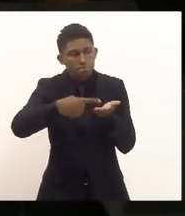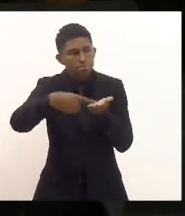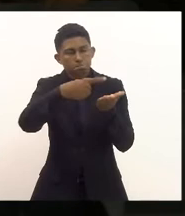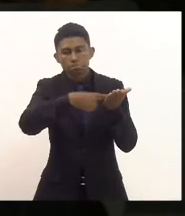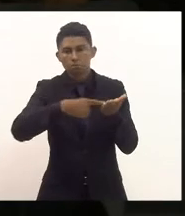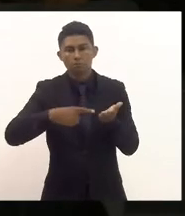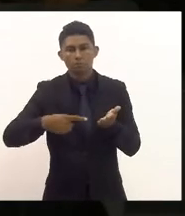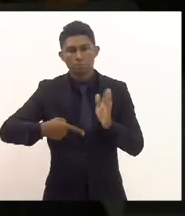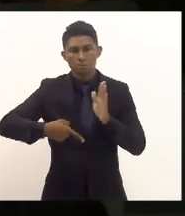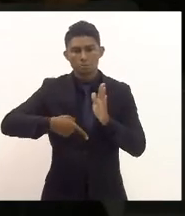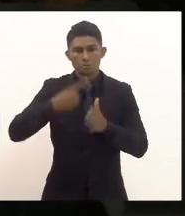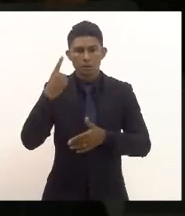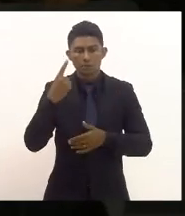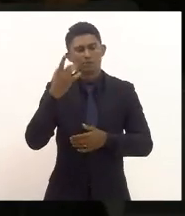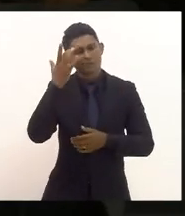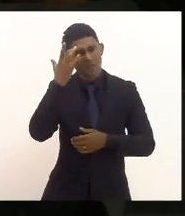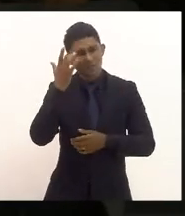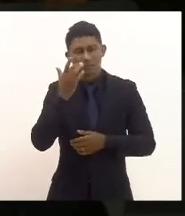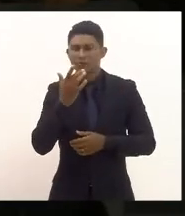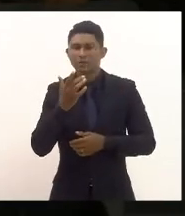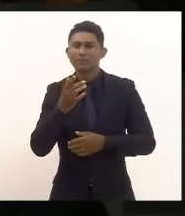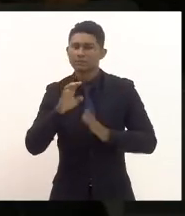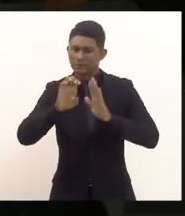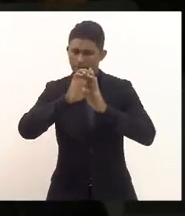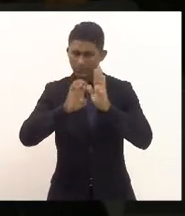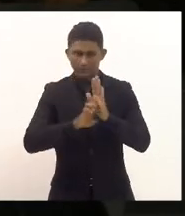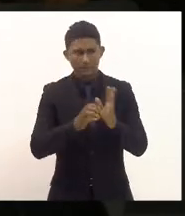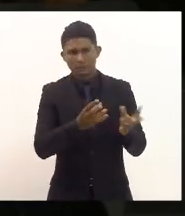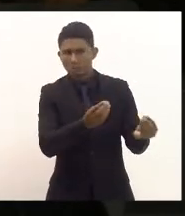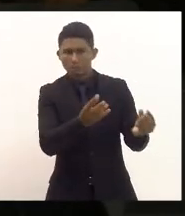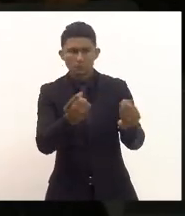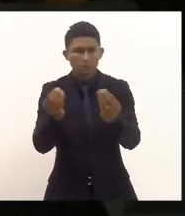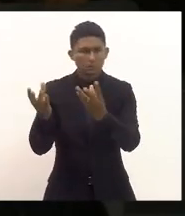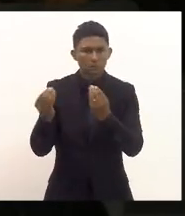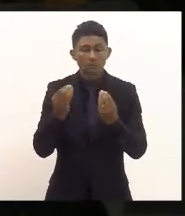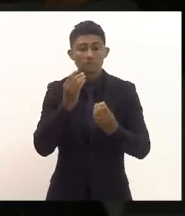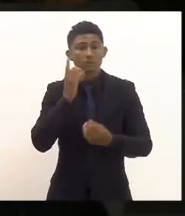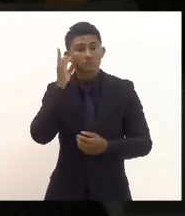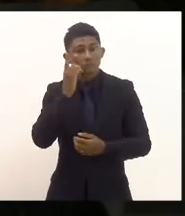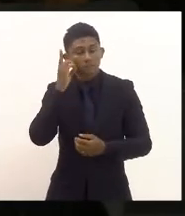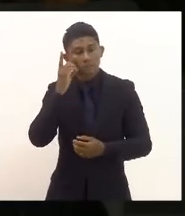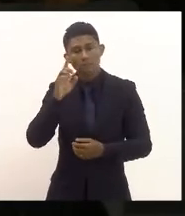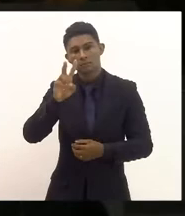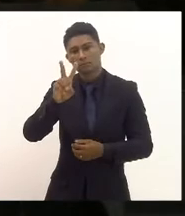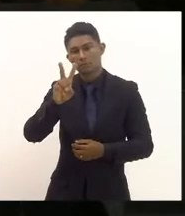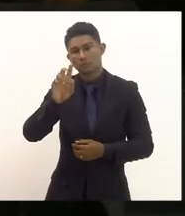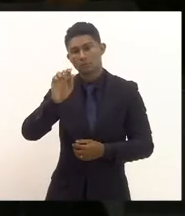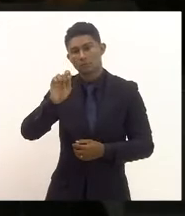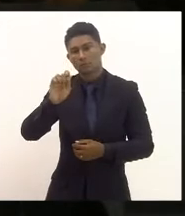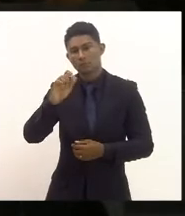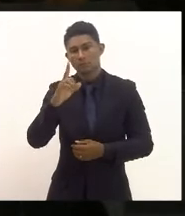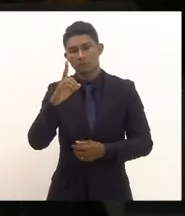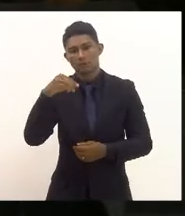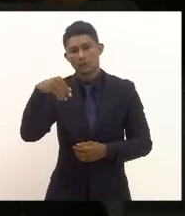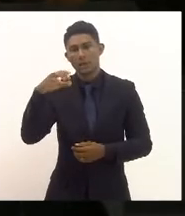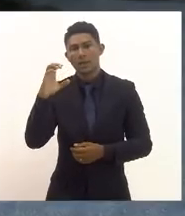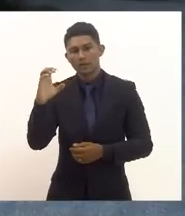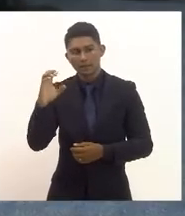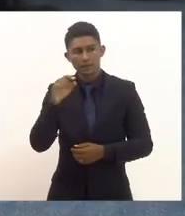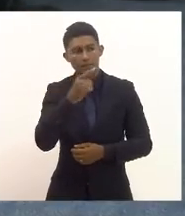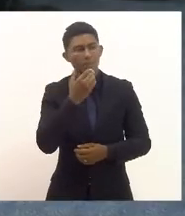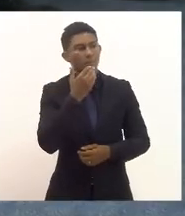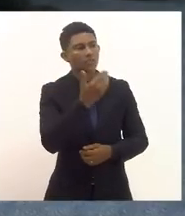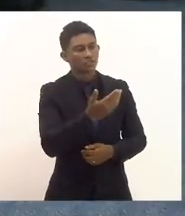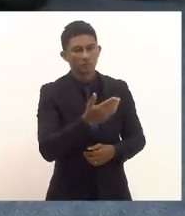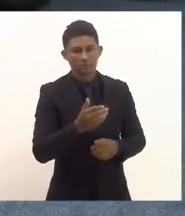acho que não vê lá porque deve ter muita emenda e o deputado waldeck e tá pedindo aqui uma parte